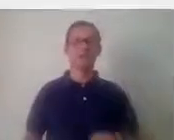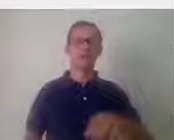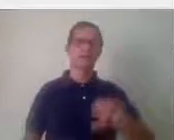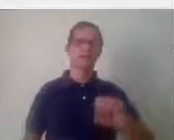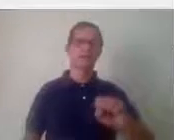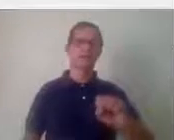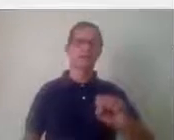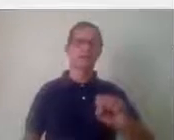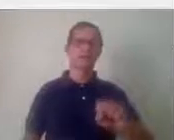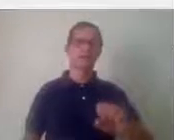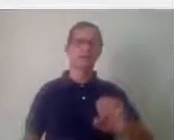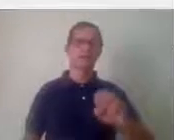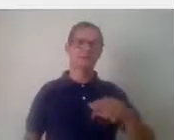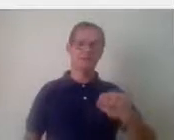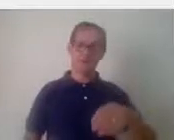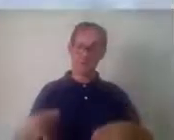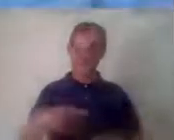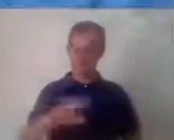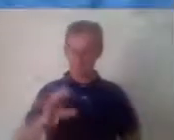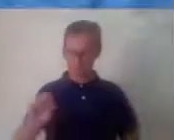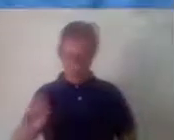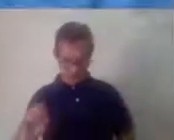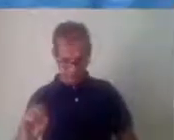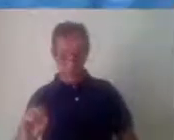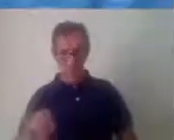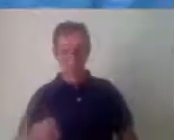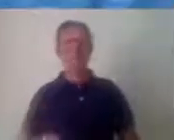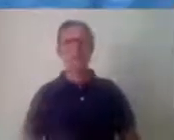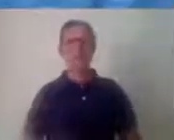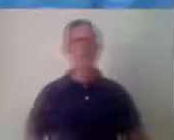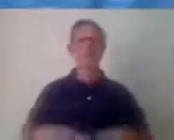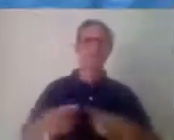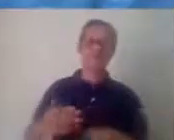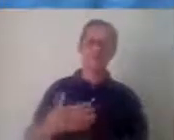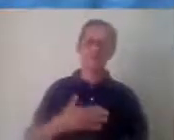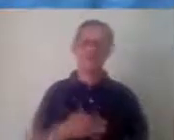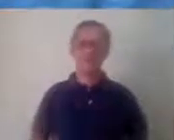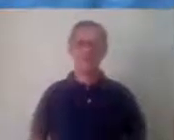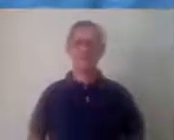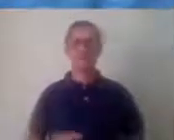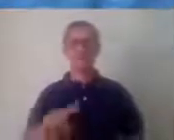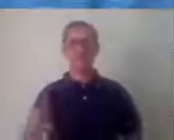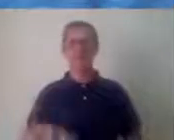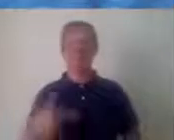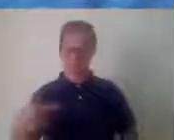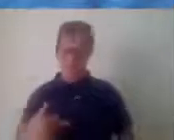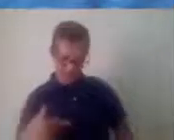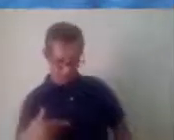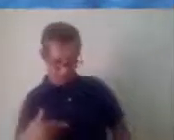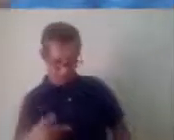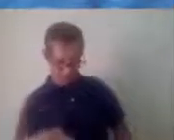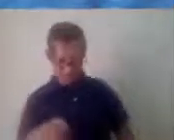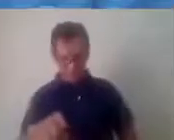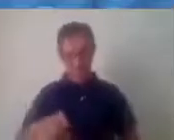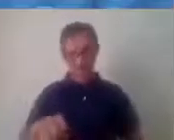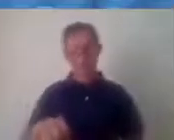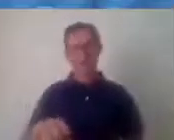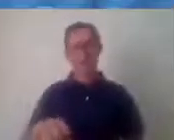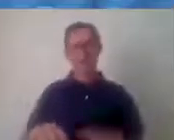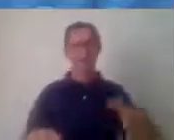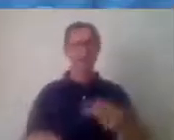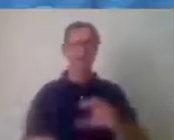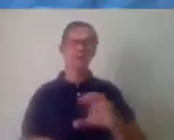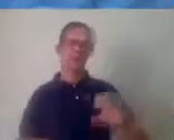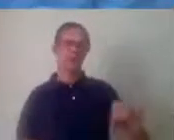essiana é maior do que 0 e a minha derivada de segunda ordem em relação a x é menor